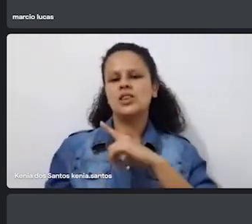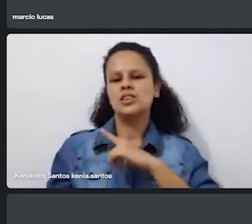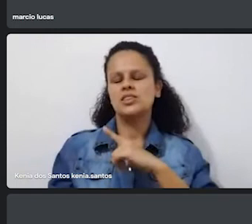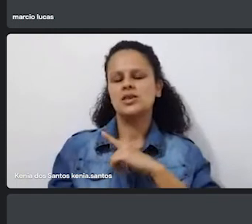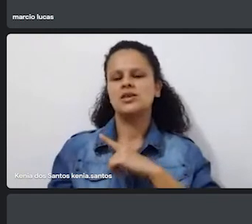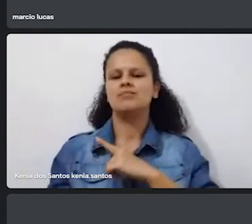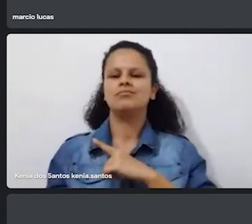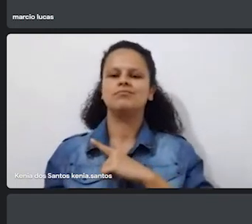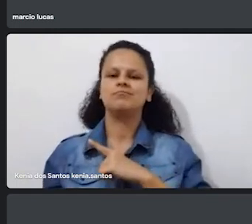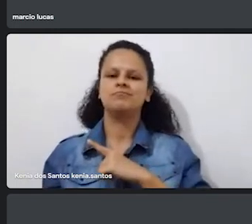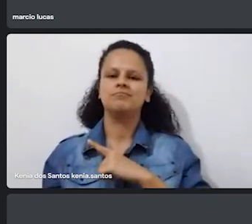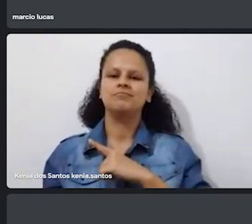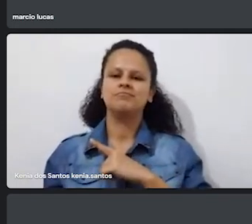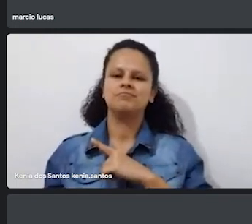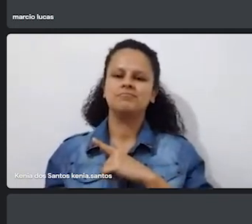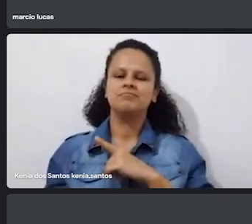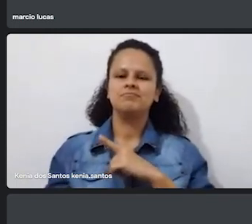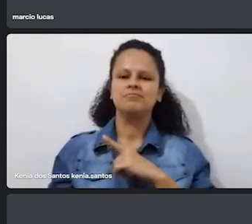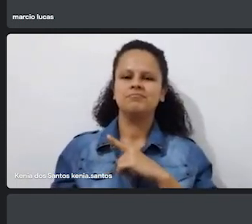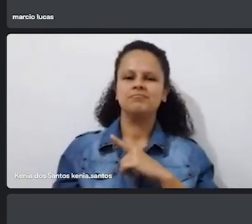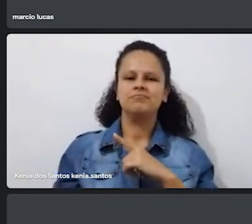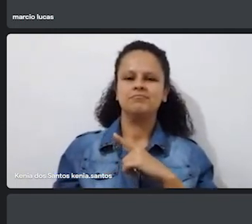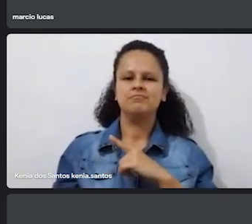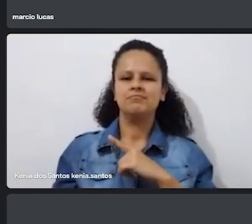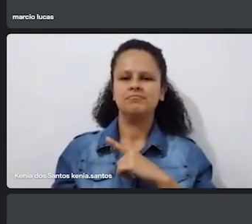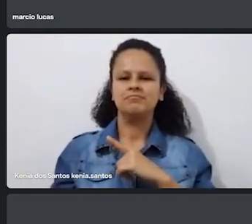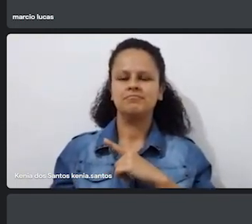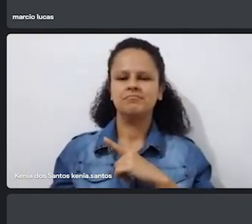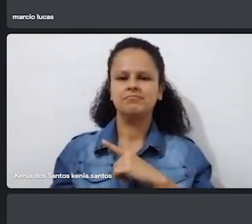a RIMA aqui em